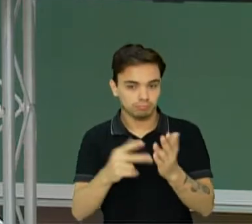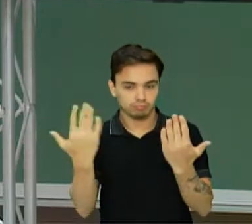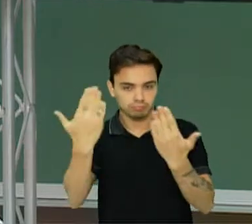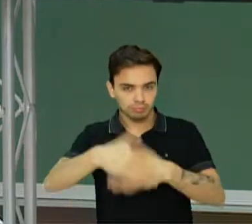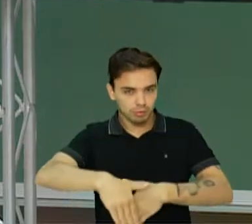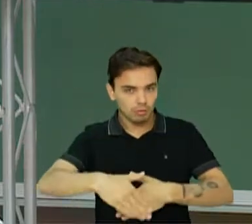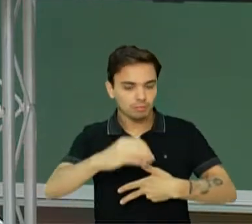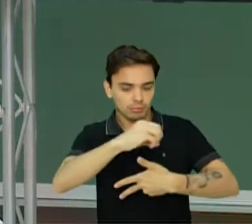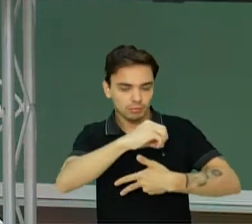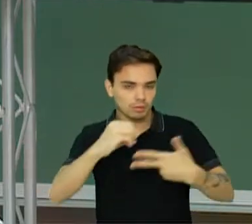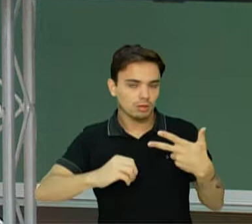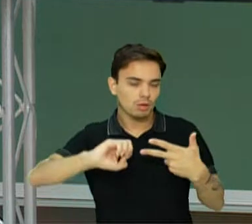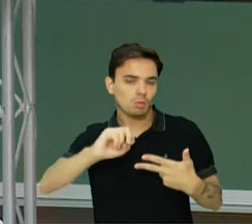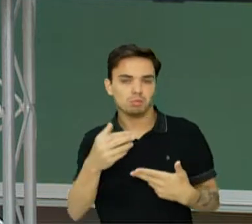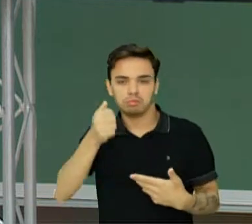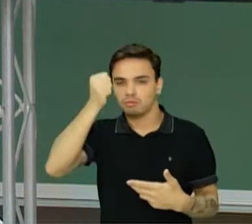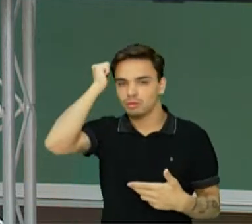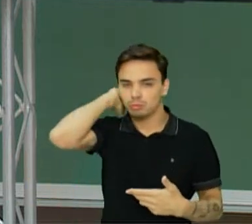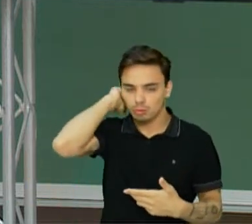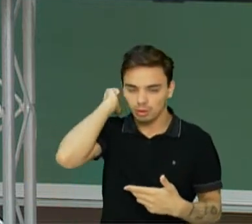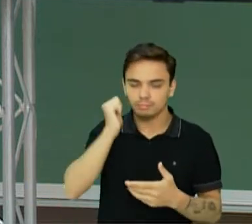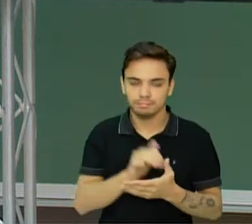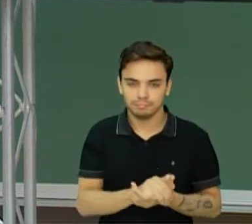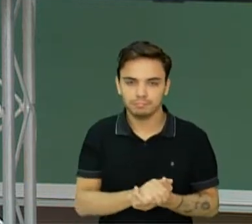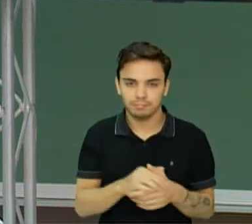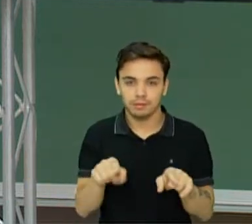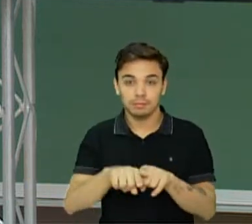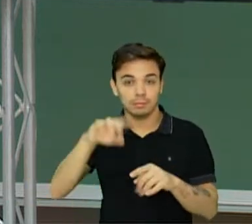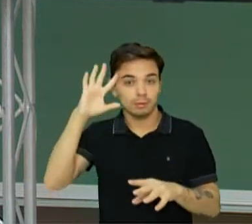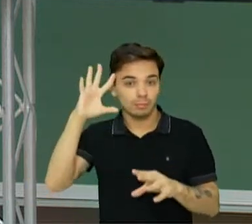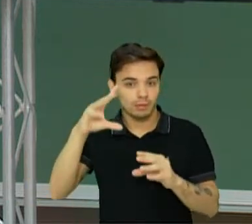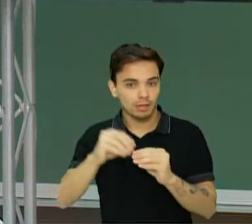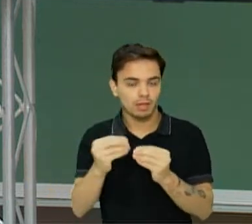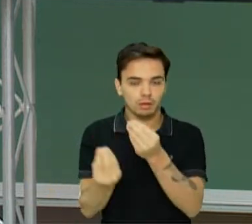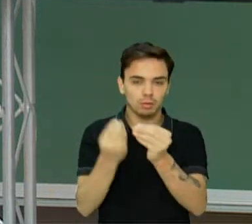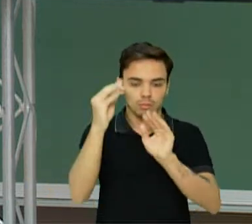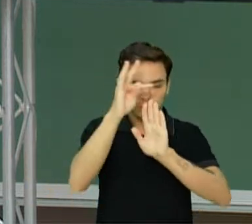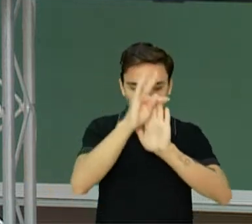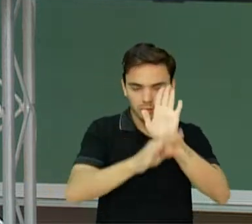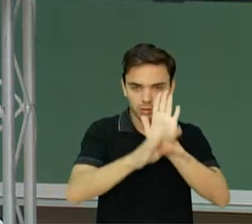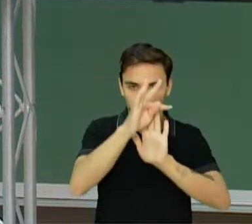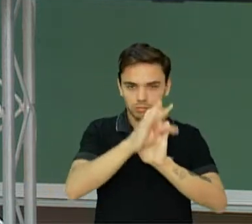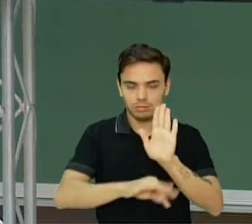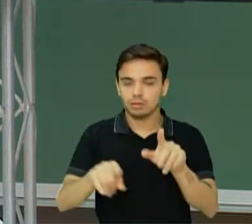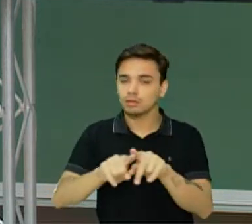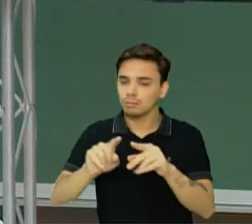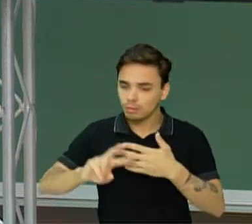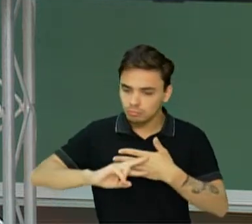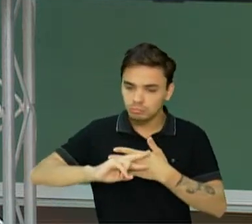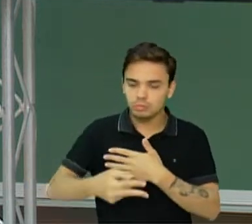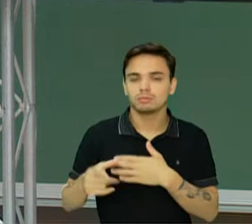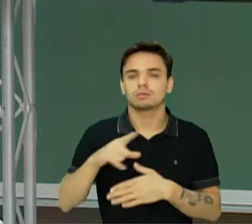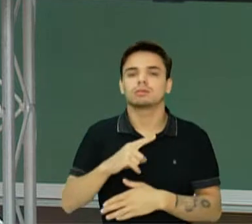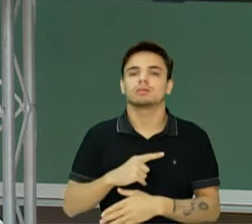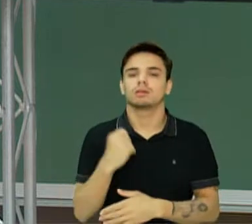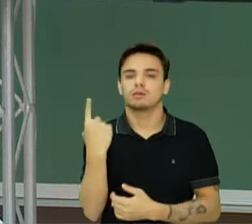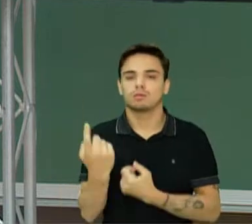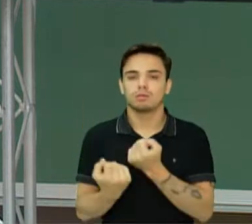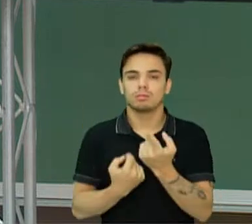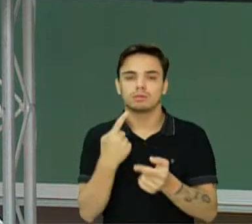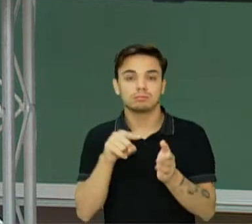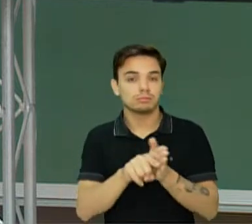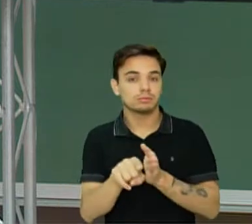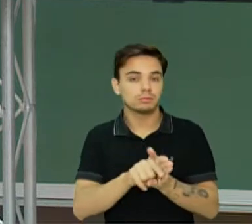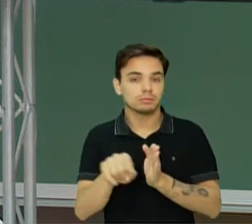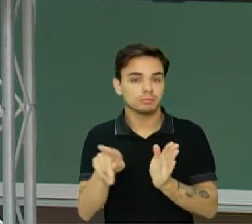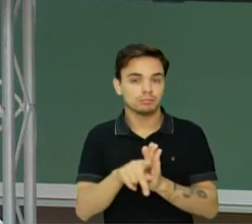outro vestibular que você vira fazer, justamente para a compreensão do texto, né? E, consequentemente, a gente trabalhou algumas questões do Enem,